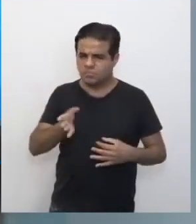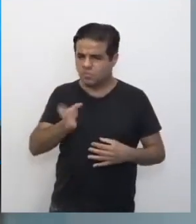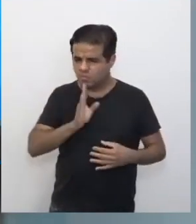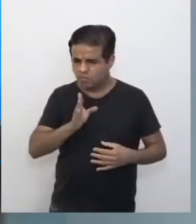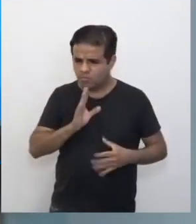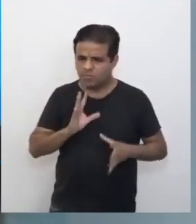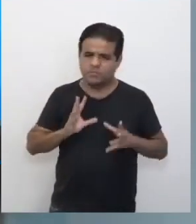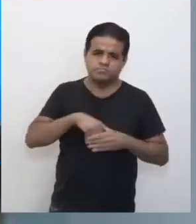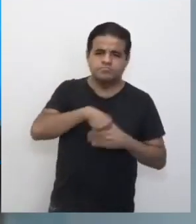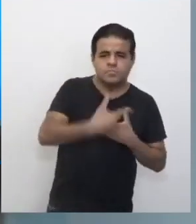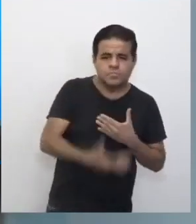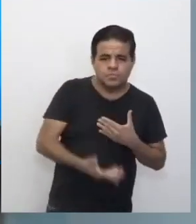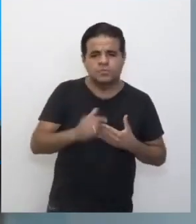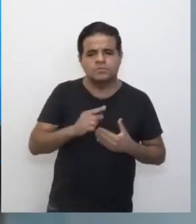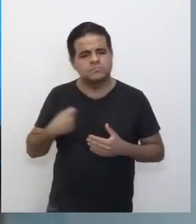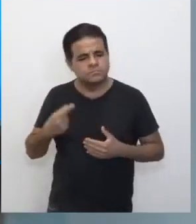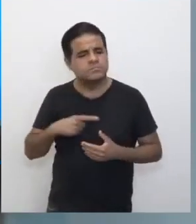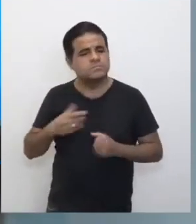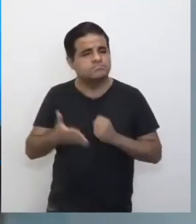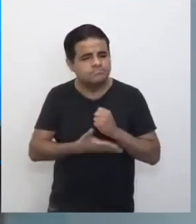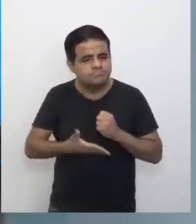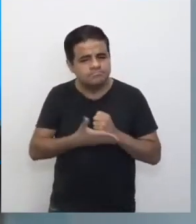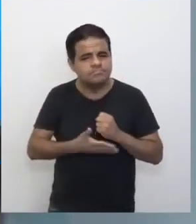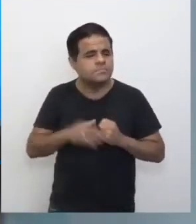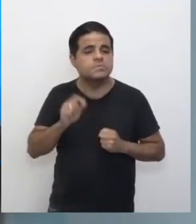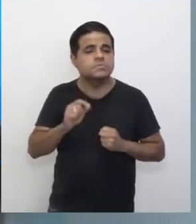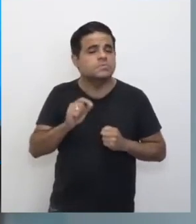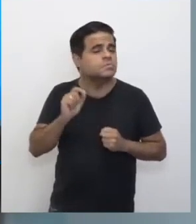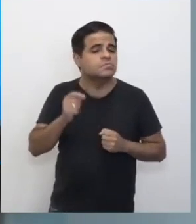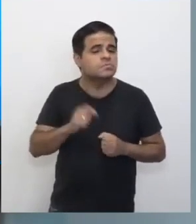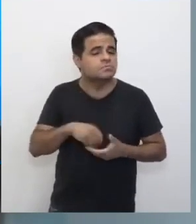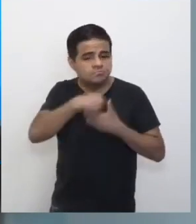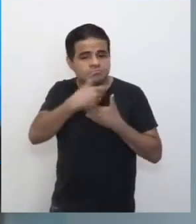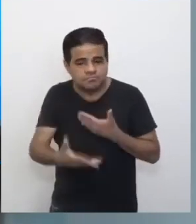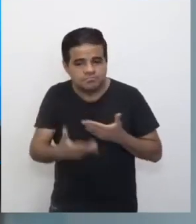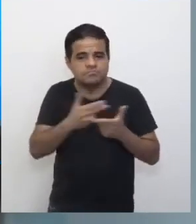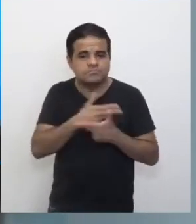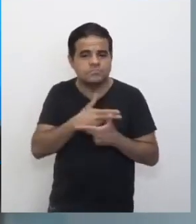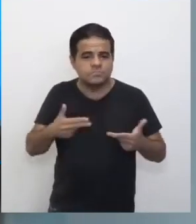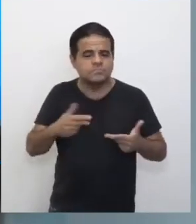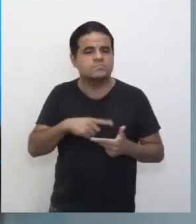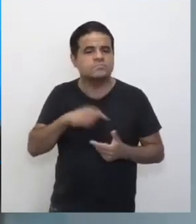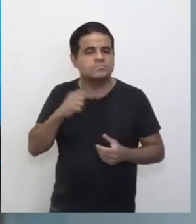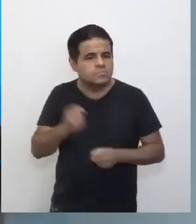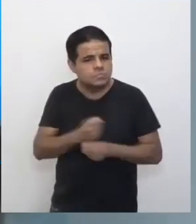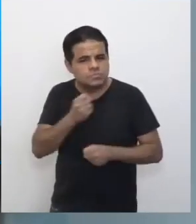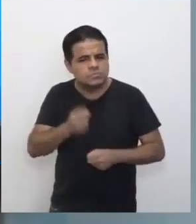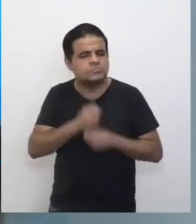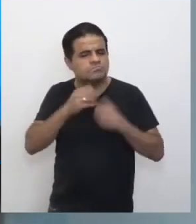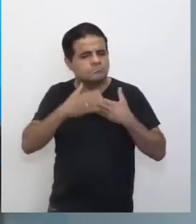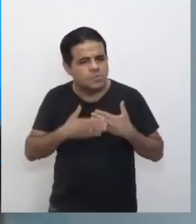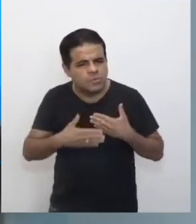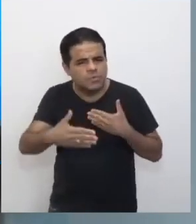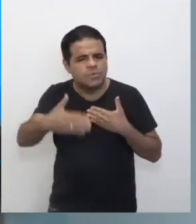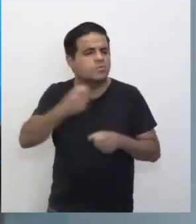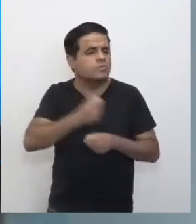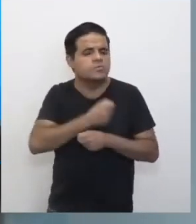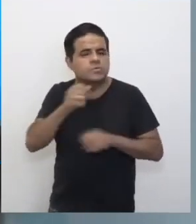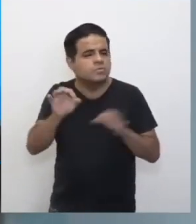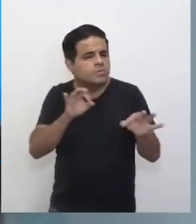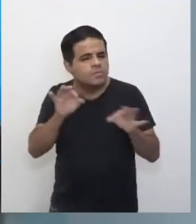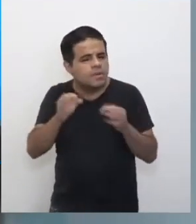todo o repertório que a gente tem, se baseia em argumentos, né? A gente tem que construir argumentos. E a gente constrói como? Quando a